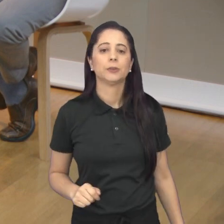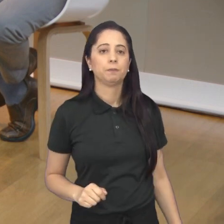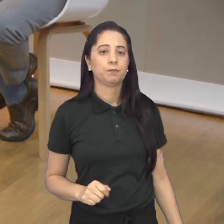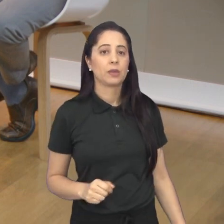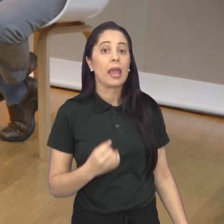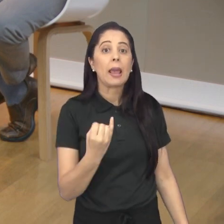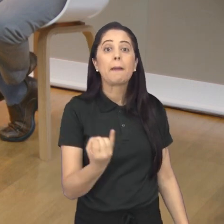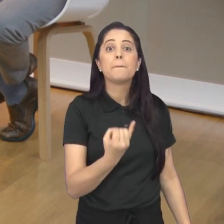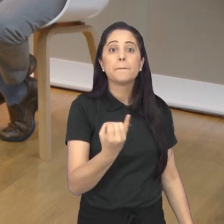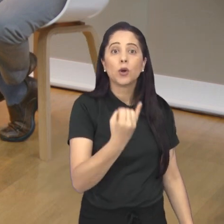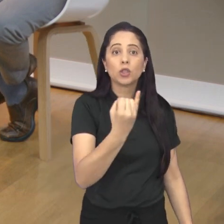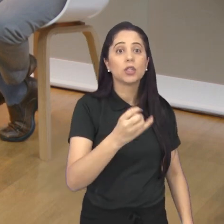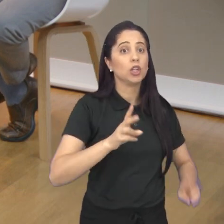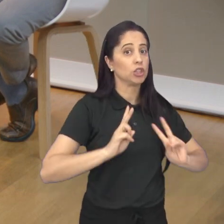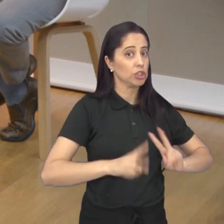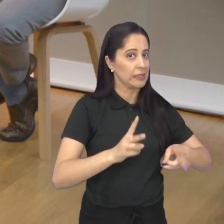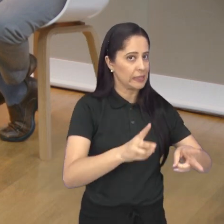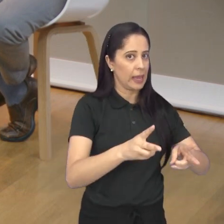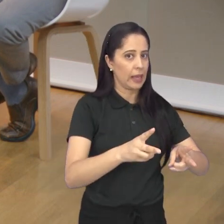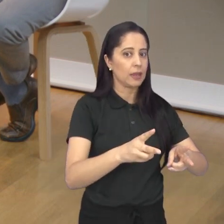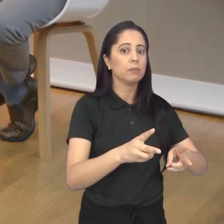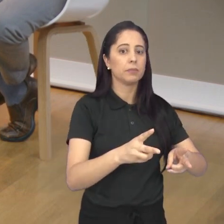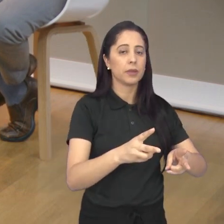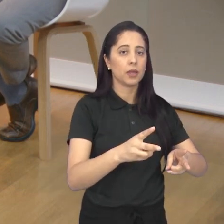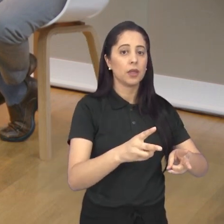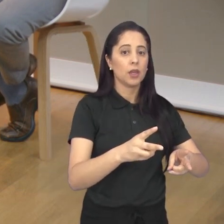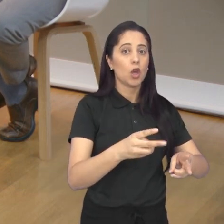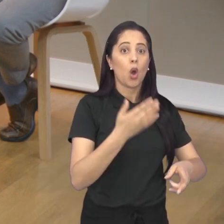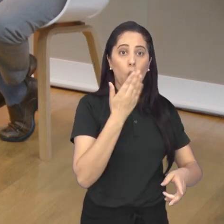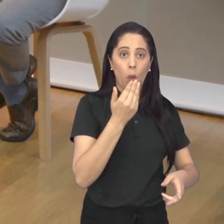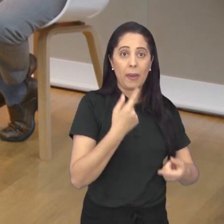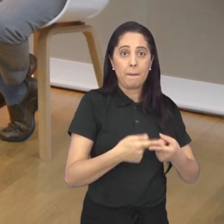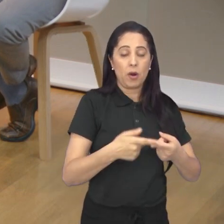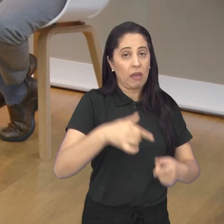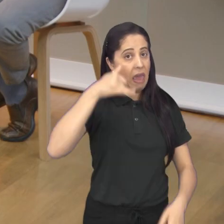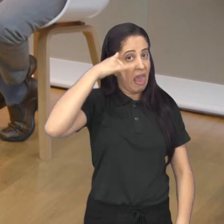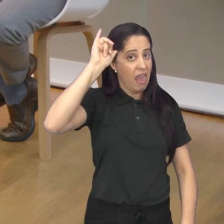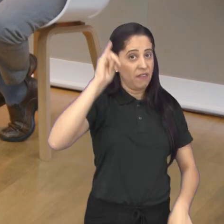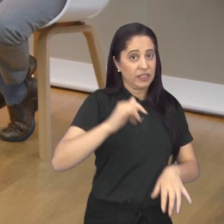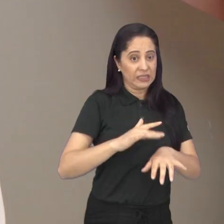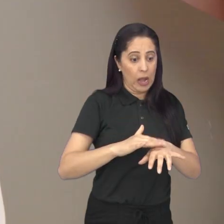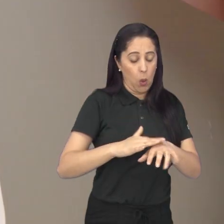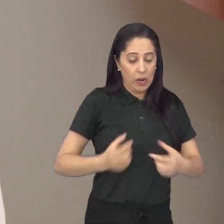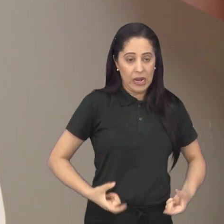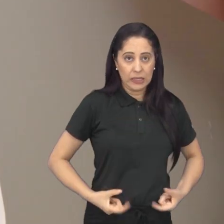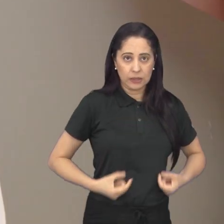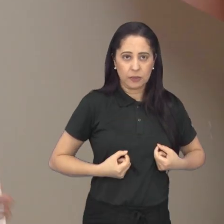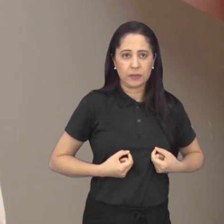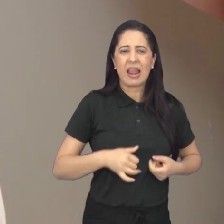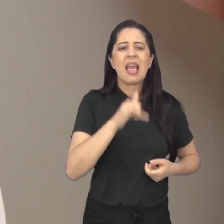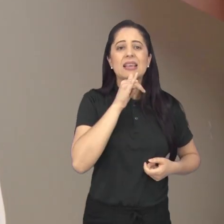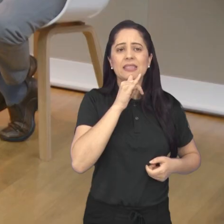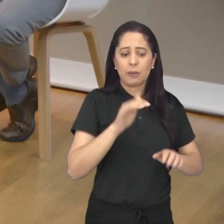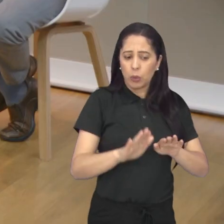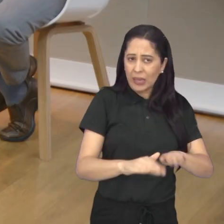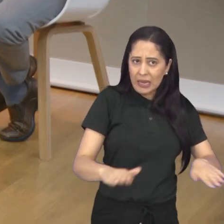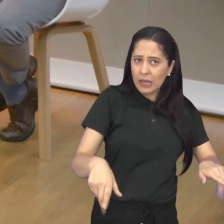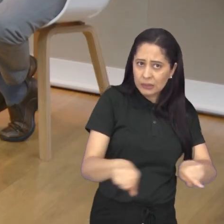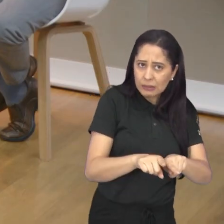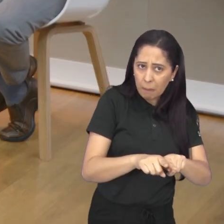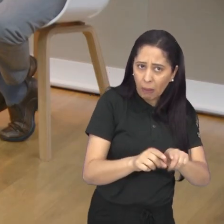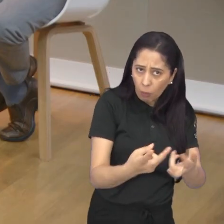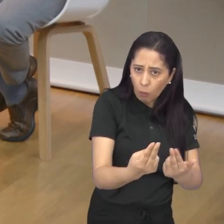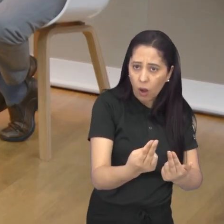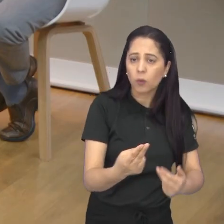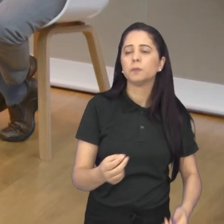introduzir esses alimentos, então, desde cedo, né? A prevenção do câncer de intestino começa, a gente pode falar, na primeira infância?